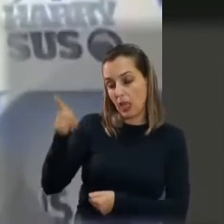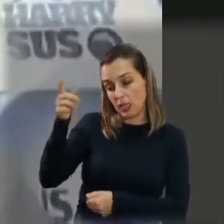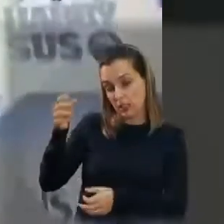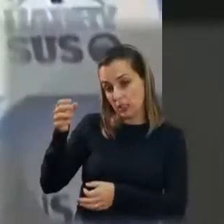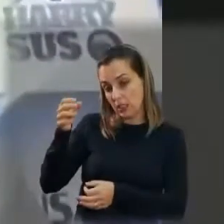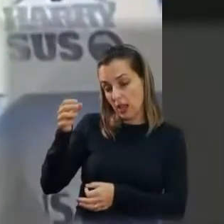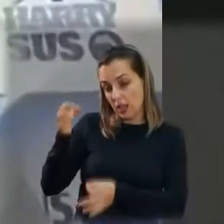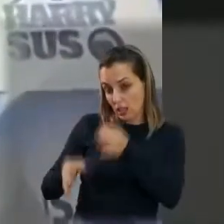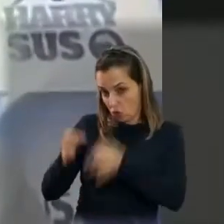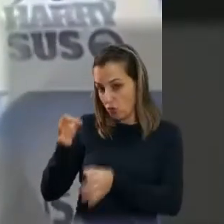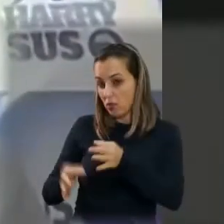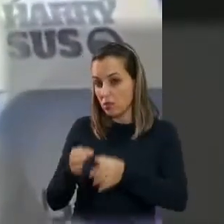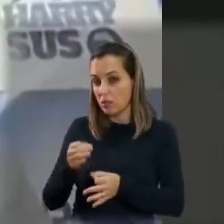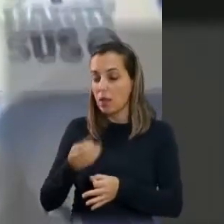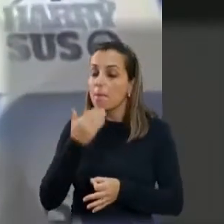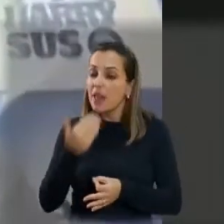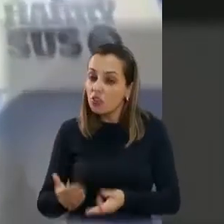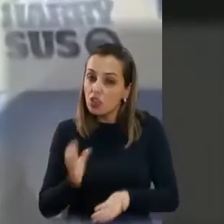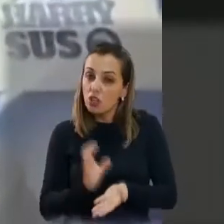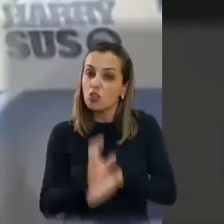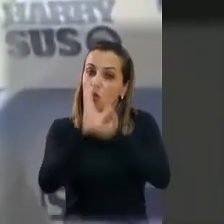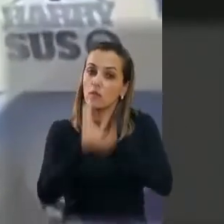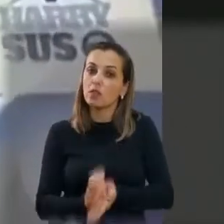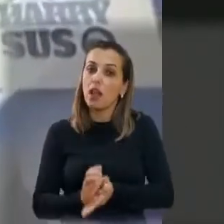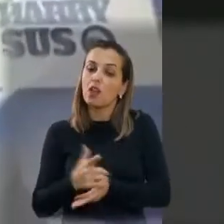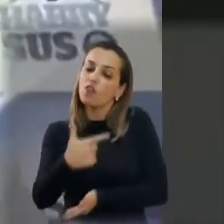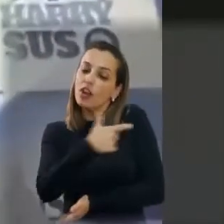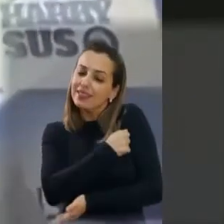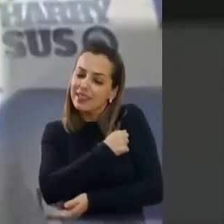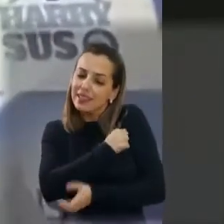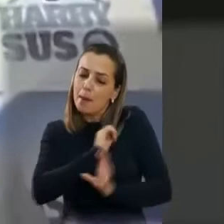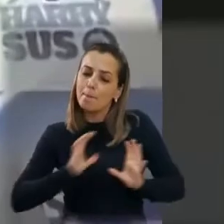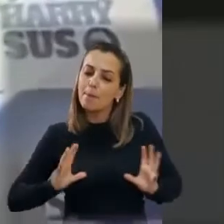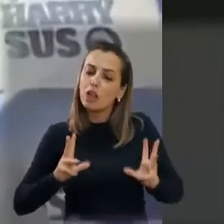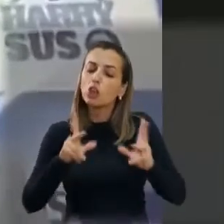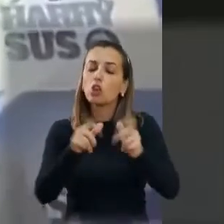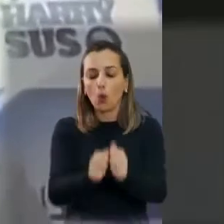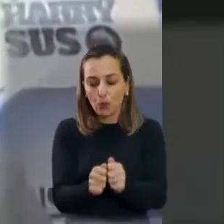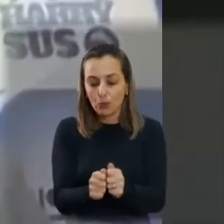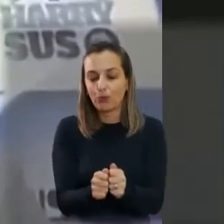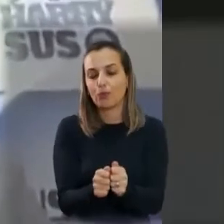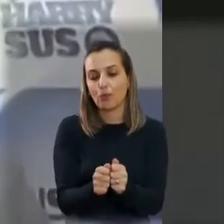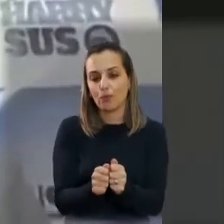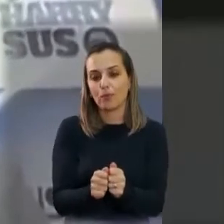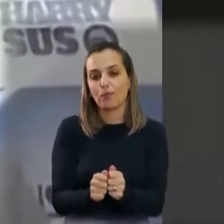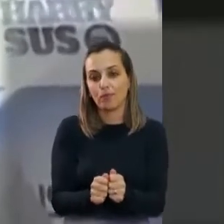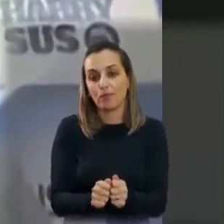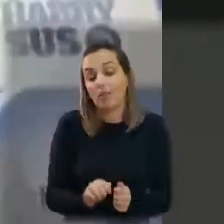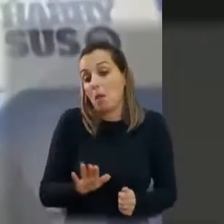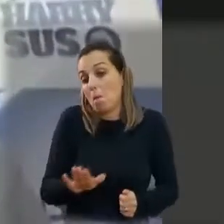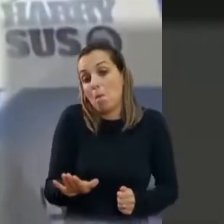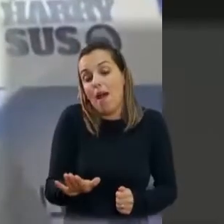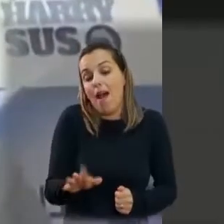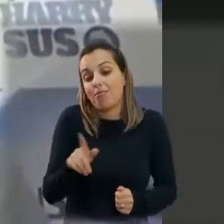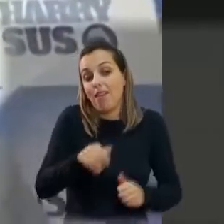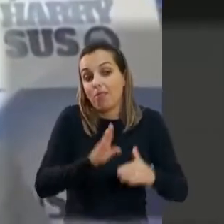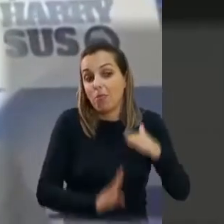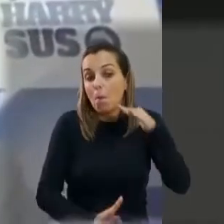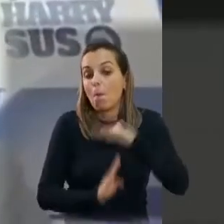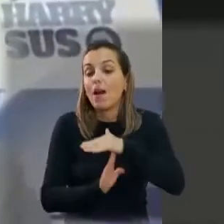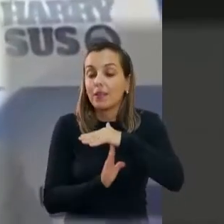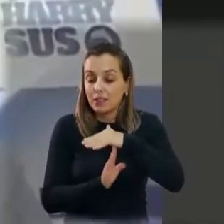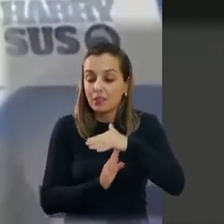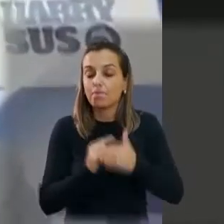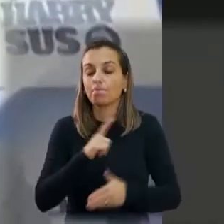também no pedido de vacinação em massa, né? Mas sabendo da limitação que